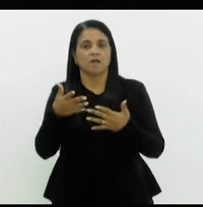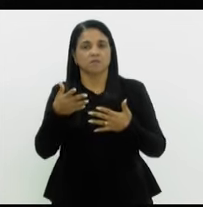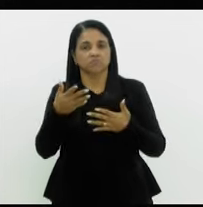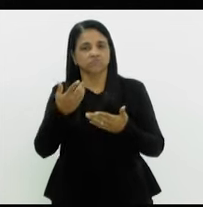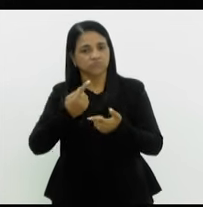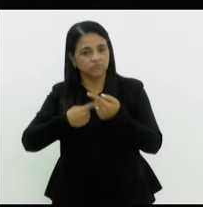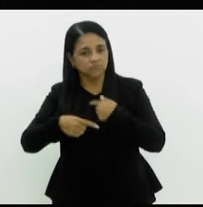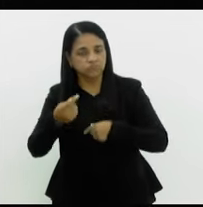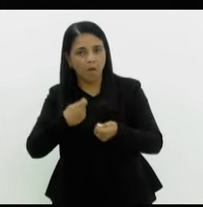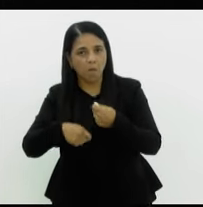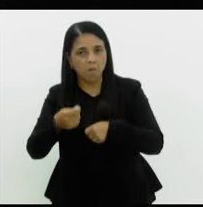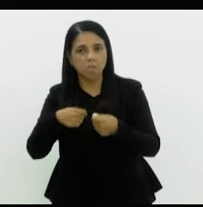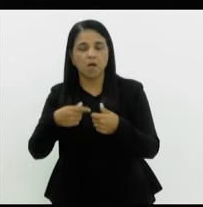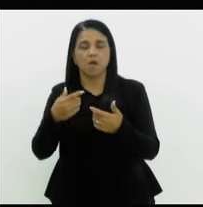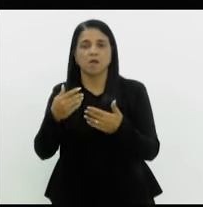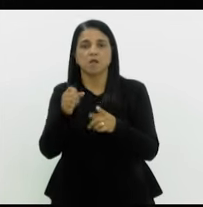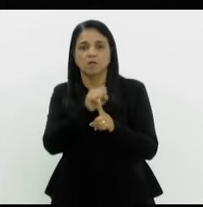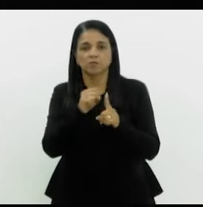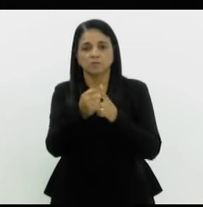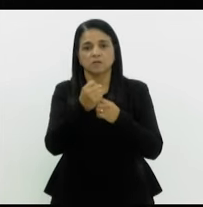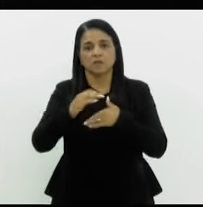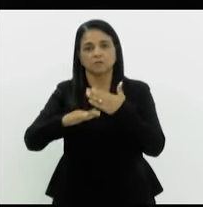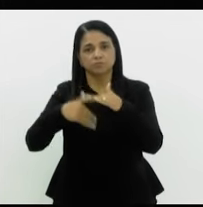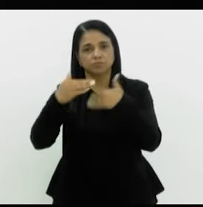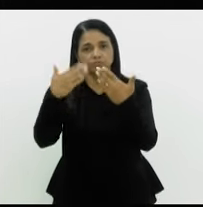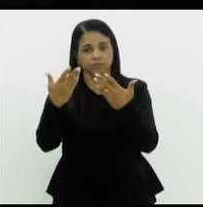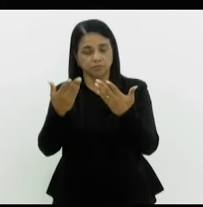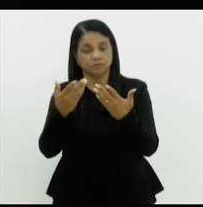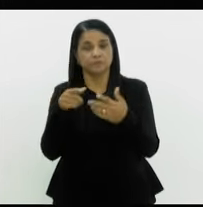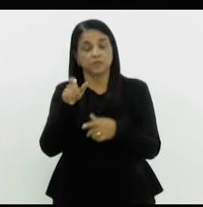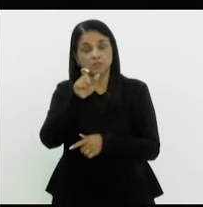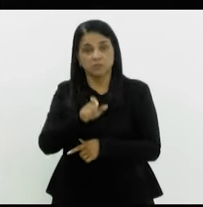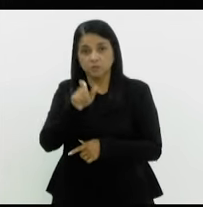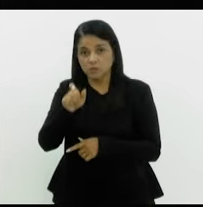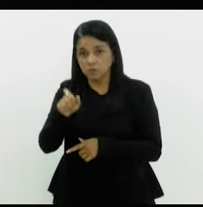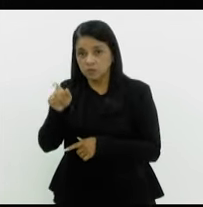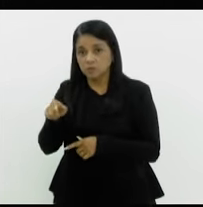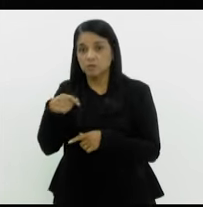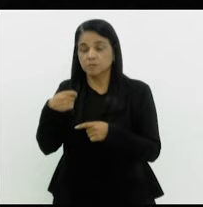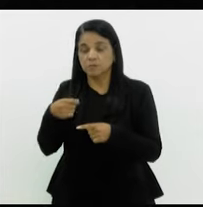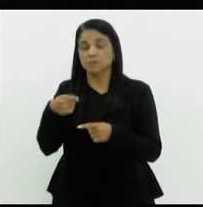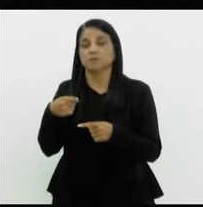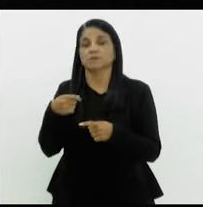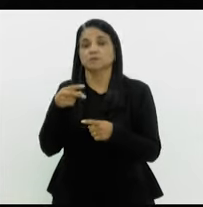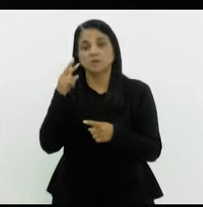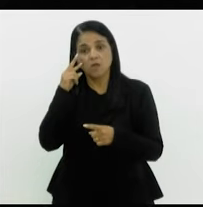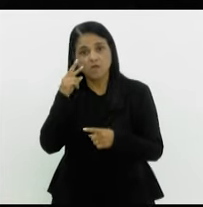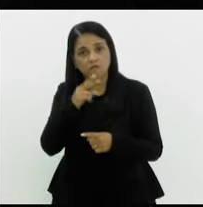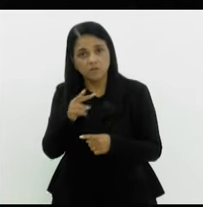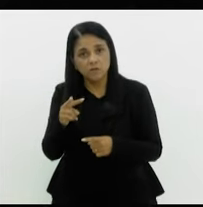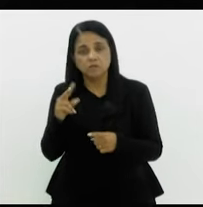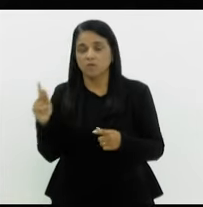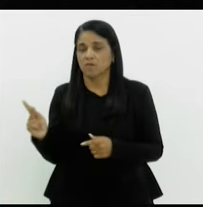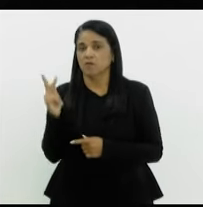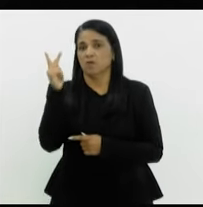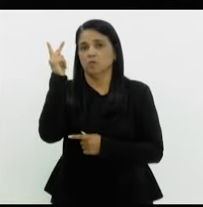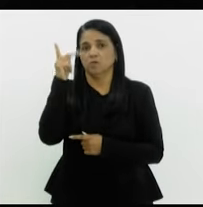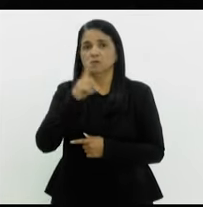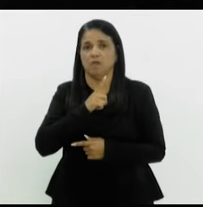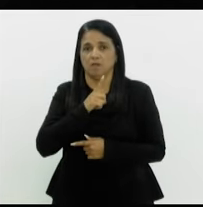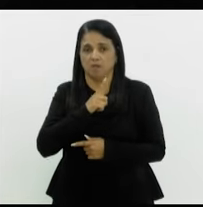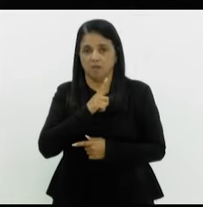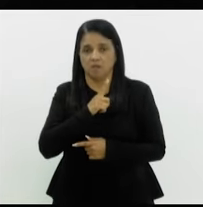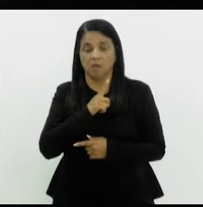nossa sociedade muito mais próspera. Essas pessoas, elas precisam ser vistas e valorizadas. E